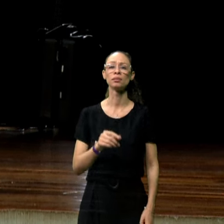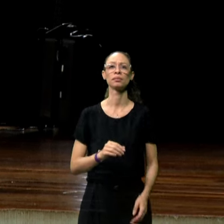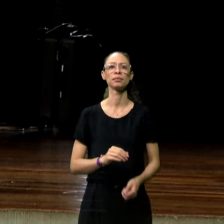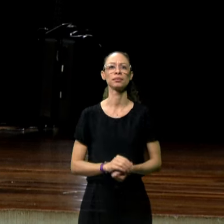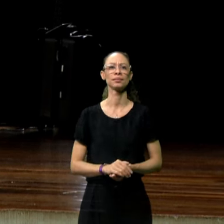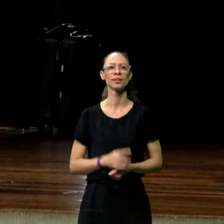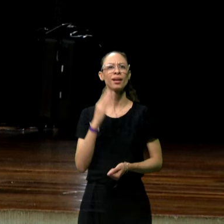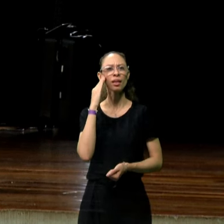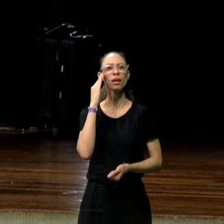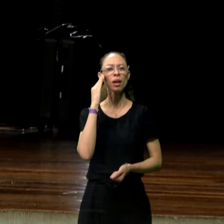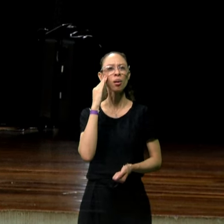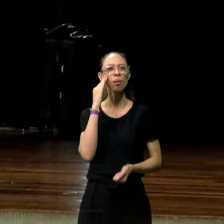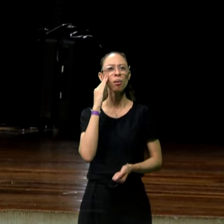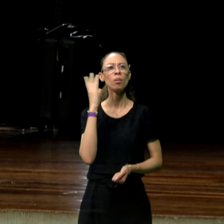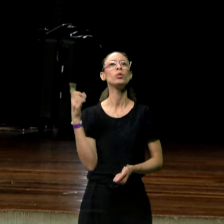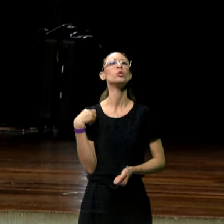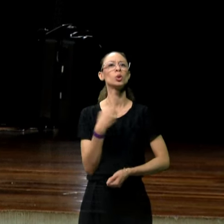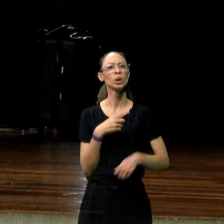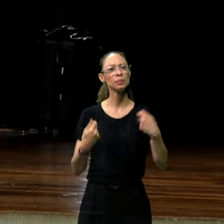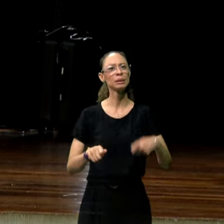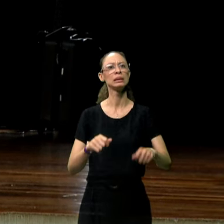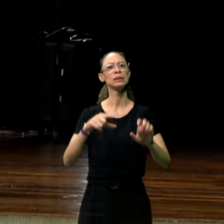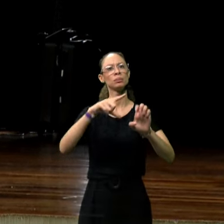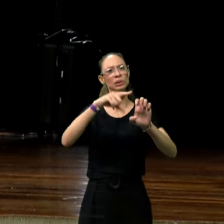Você dá conta porque precisamos empreender?